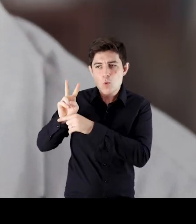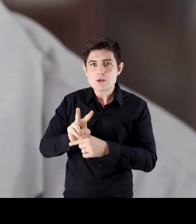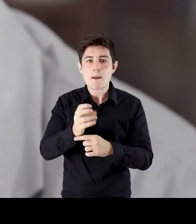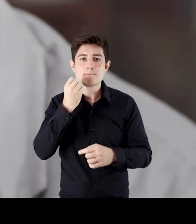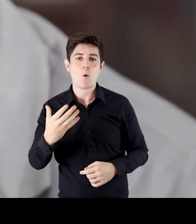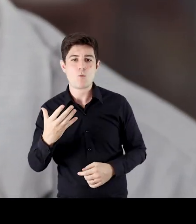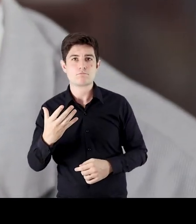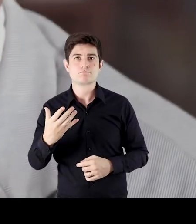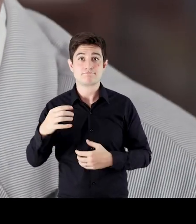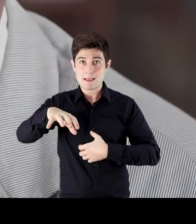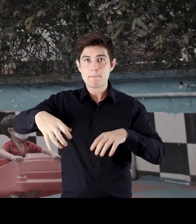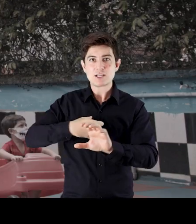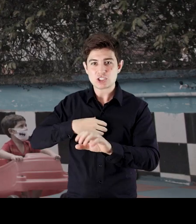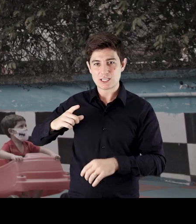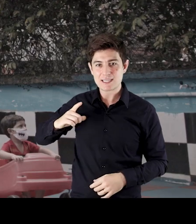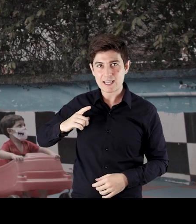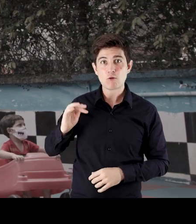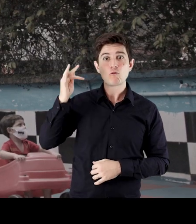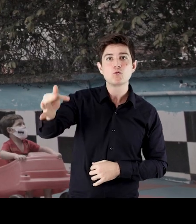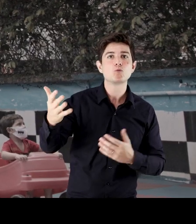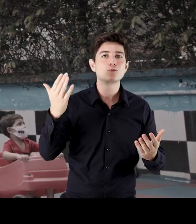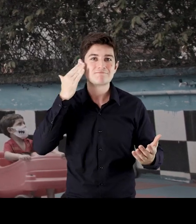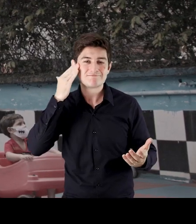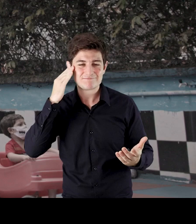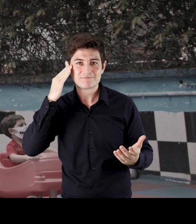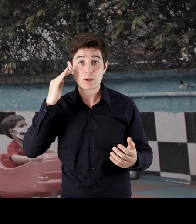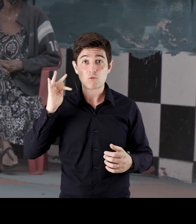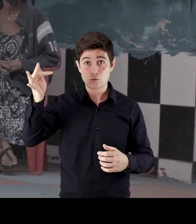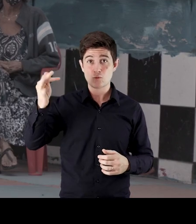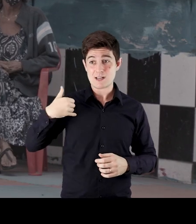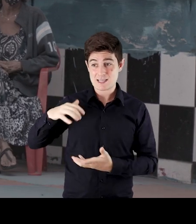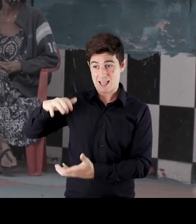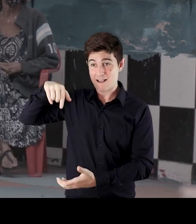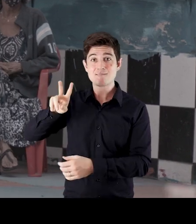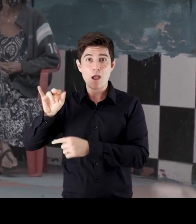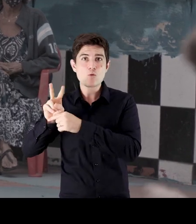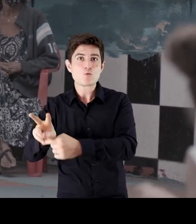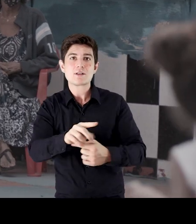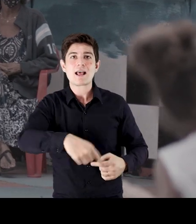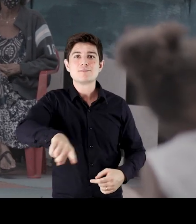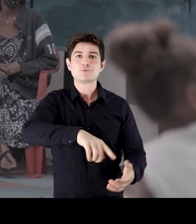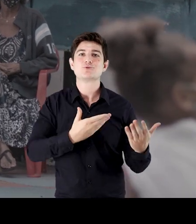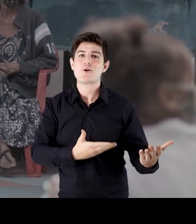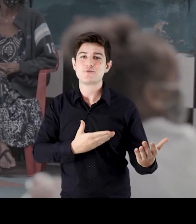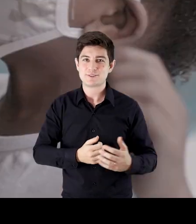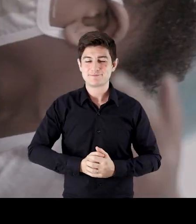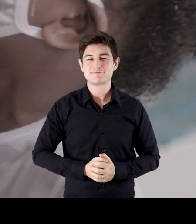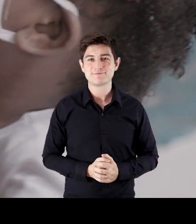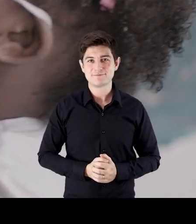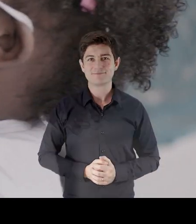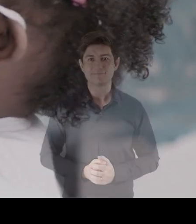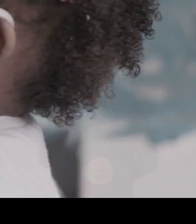bom cuidador com empatia daqui a 30, 40, 50 anos para cuidar dos que são mais jovens hoje.